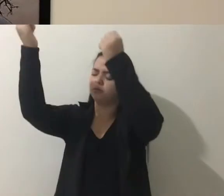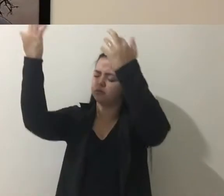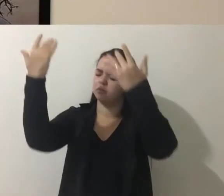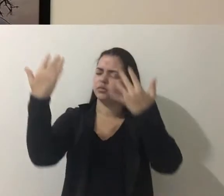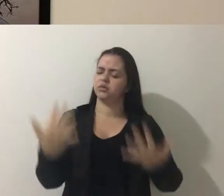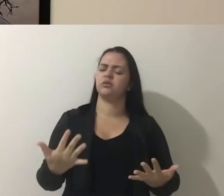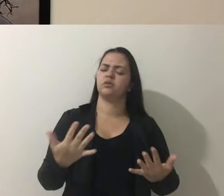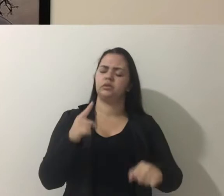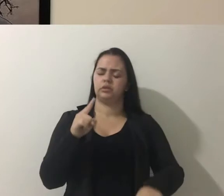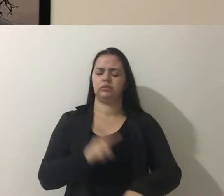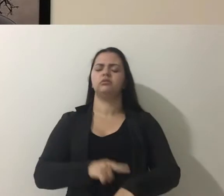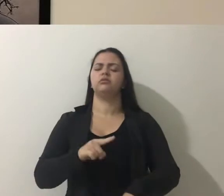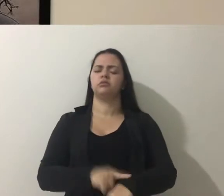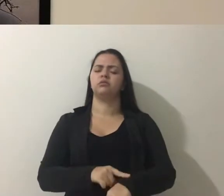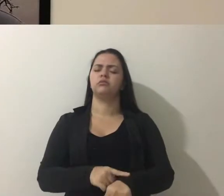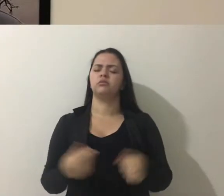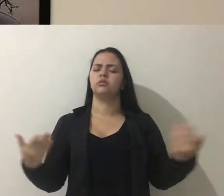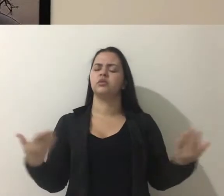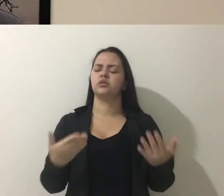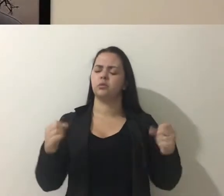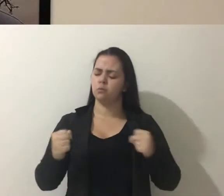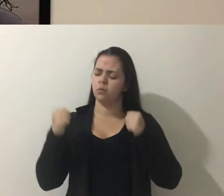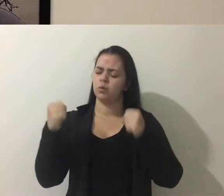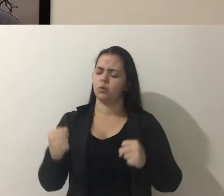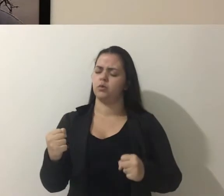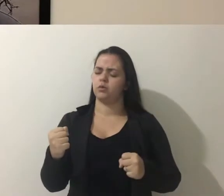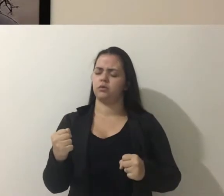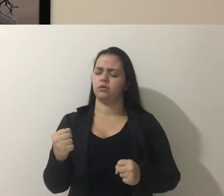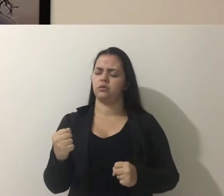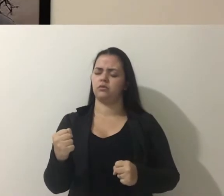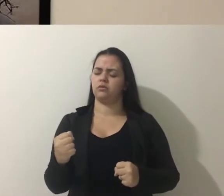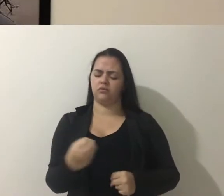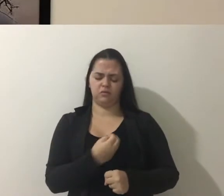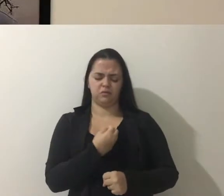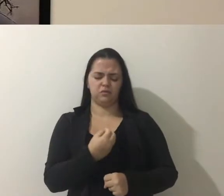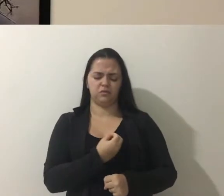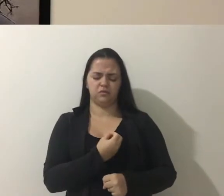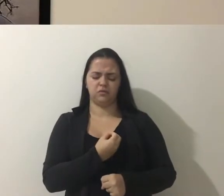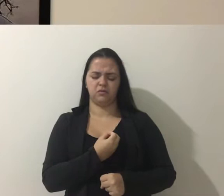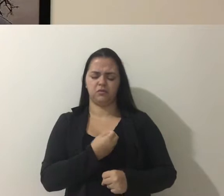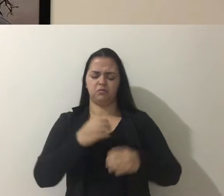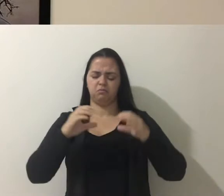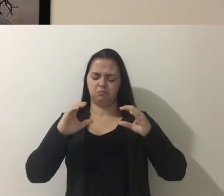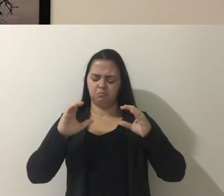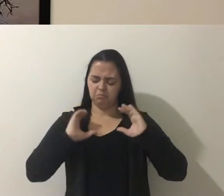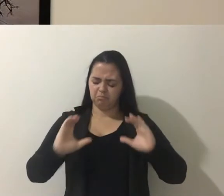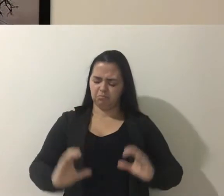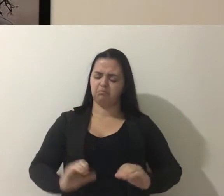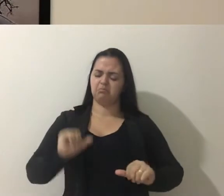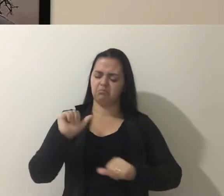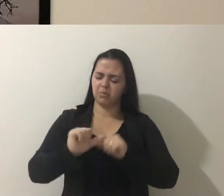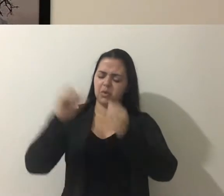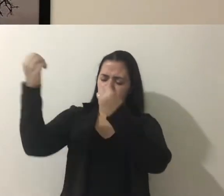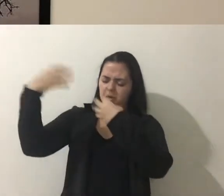Pai, nesse instante, que possamos, ó Deus, aplicar no nosso coração aquilo que o Senhor vai falar para nós nesta noite. Nós